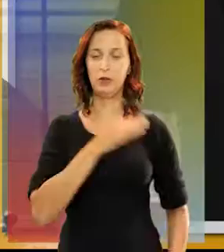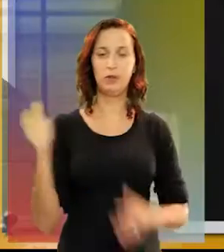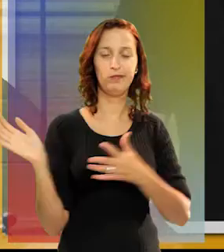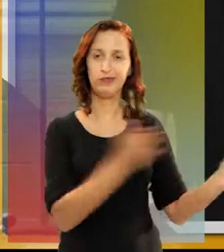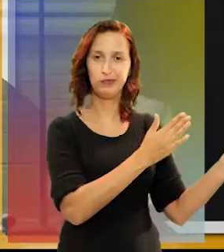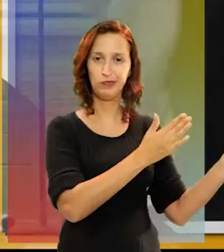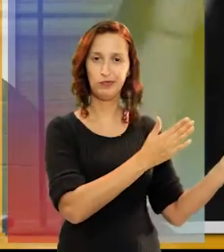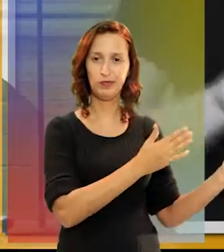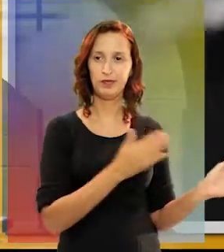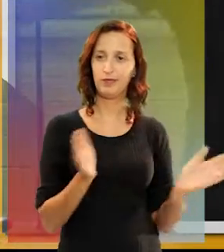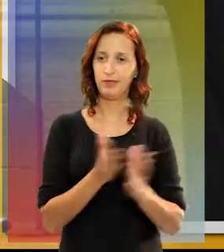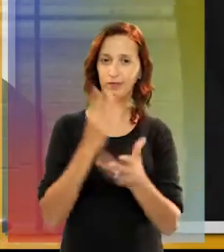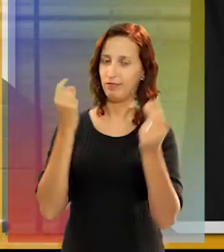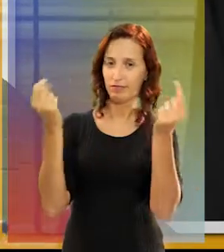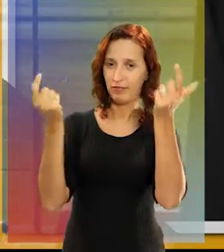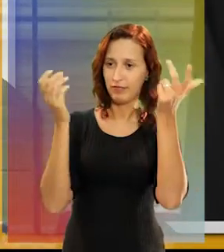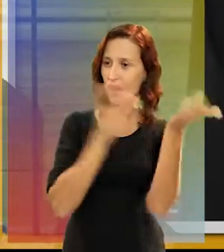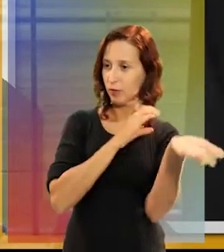Bora!